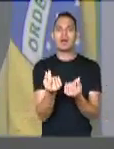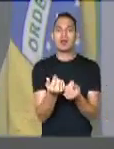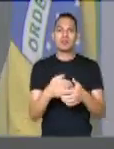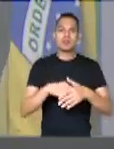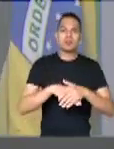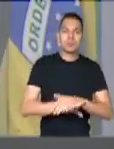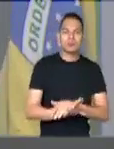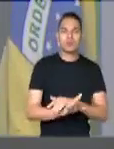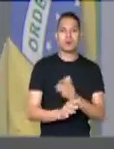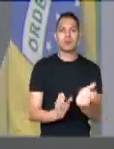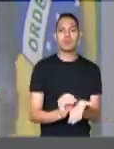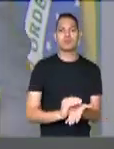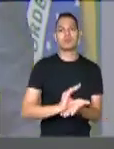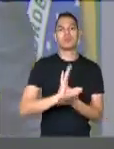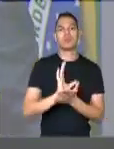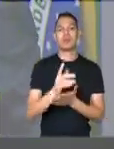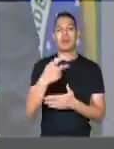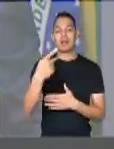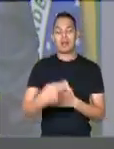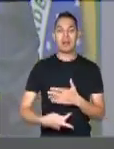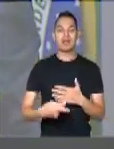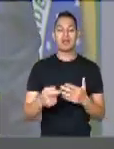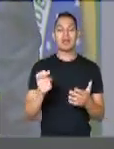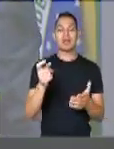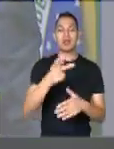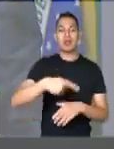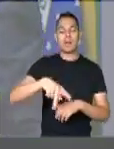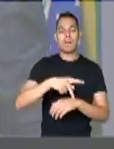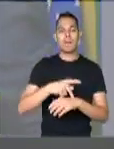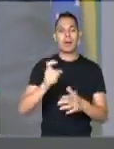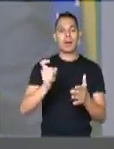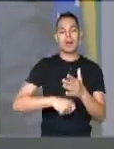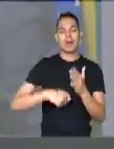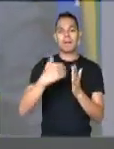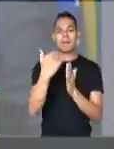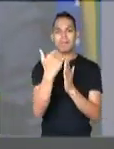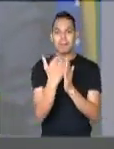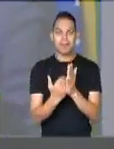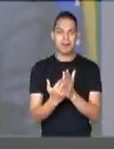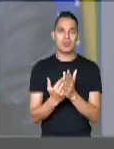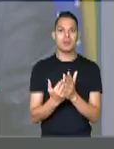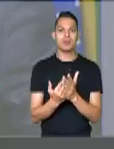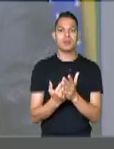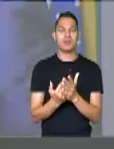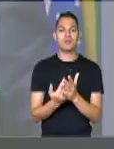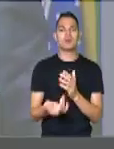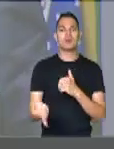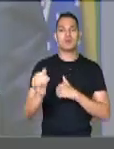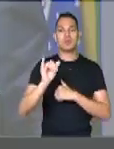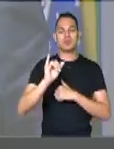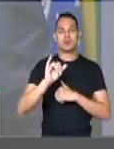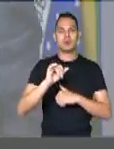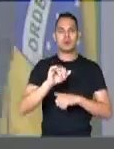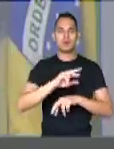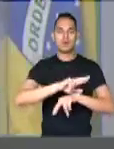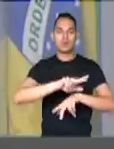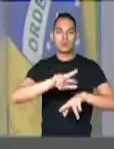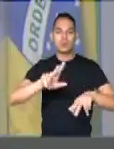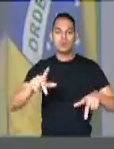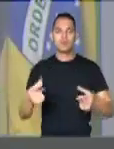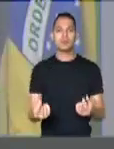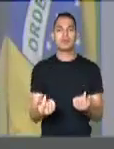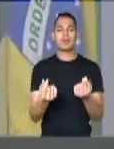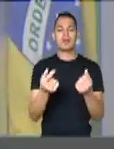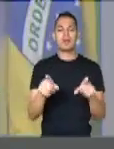no mundo, é o país que menos se paga imposto no setor financeiro e nos ganhos de capital, nos lucros.